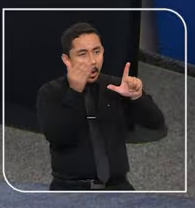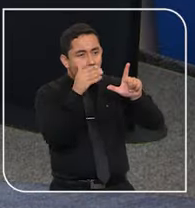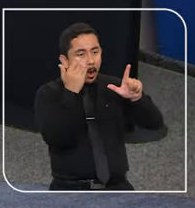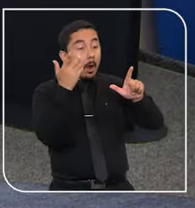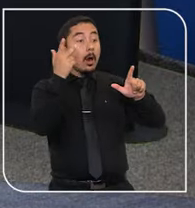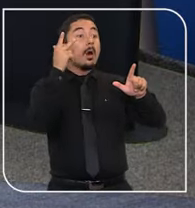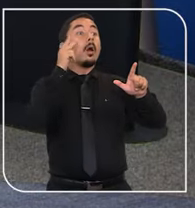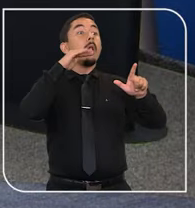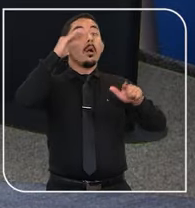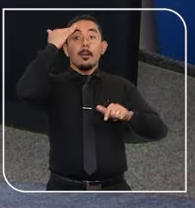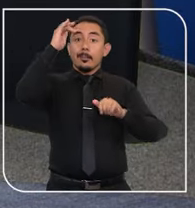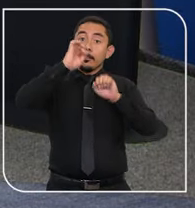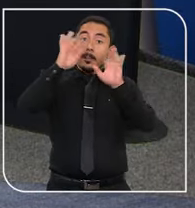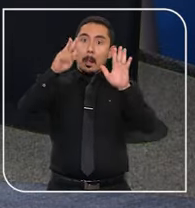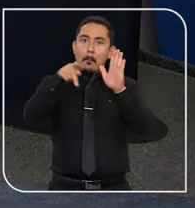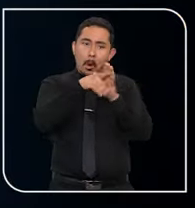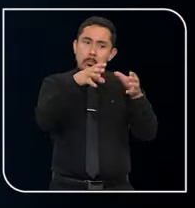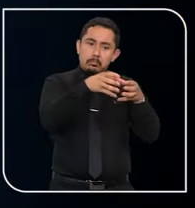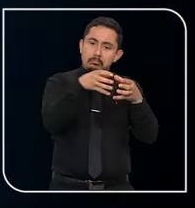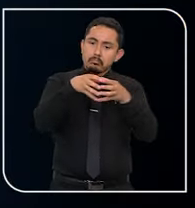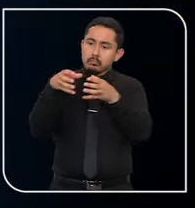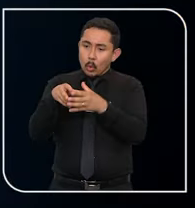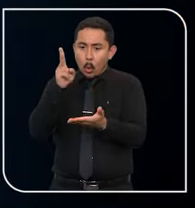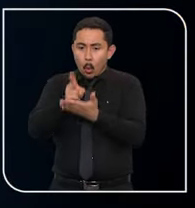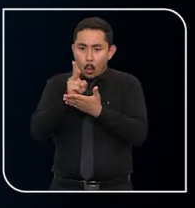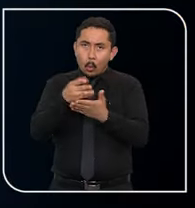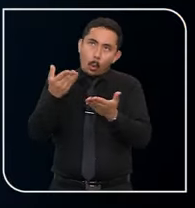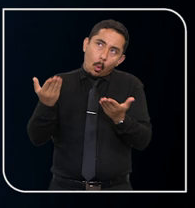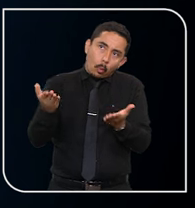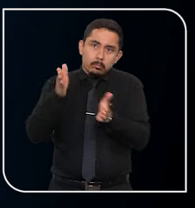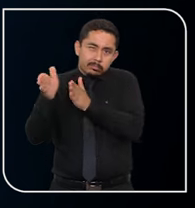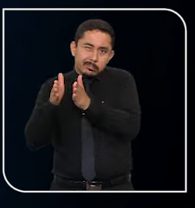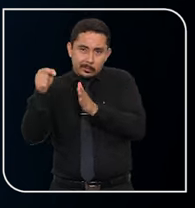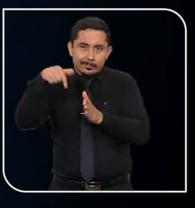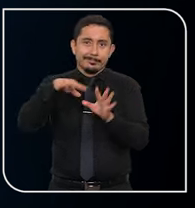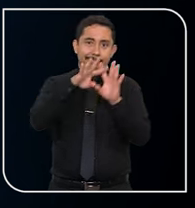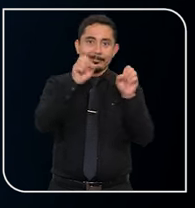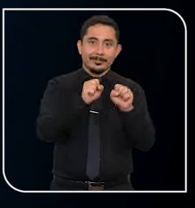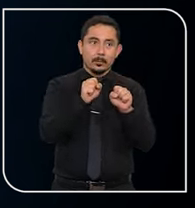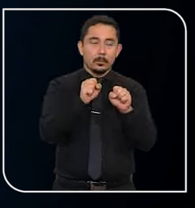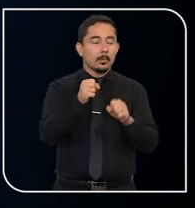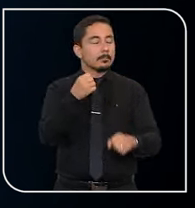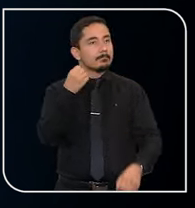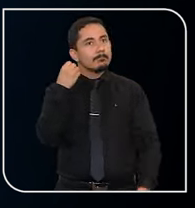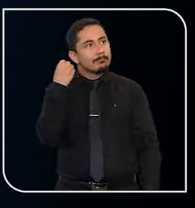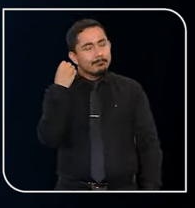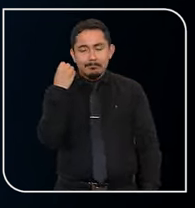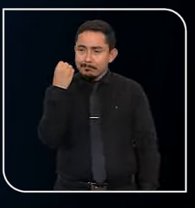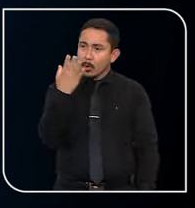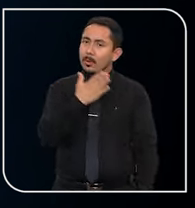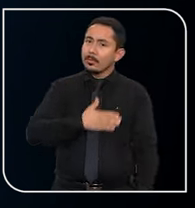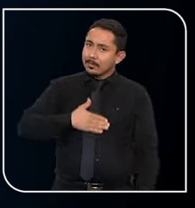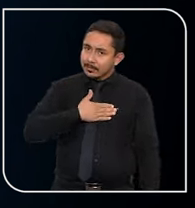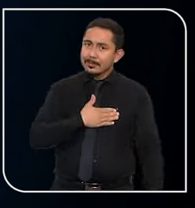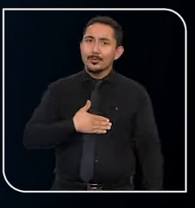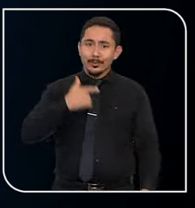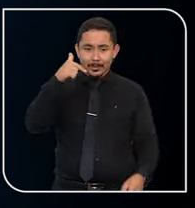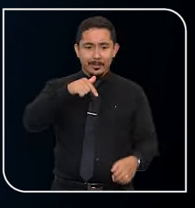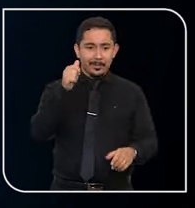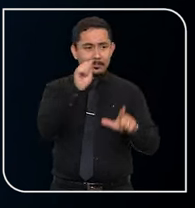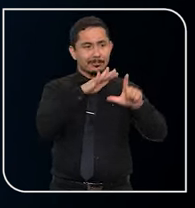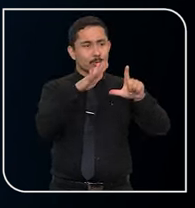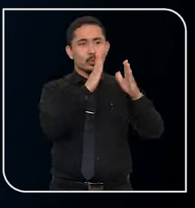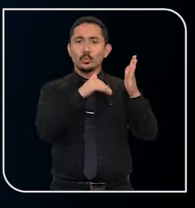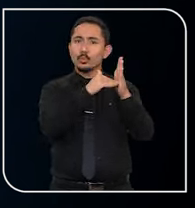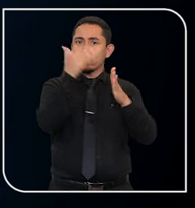post Carrossel que vai falar um pouco mais sobre as comissões permanentes e temporárias do tribunal não e ficou muito bom né esse post com essa explicação